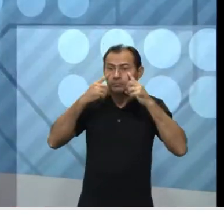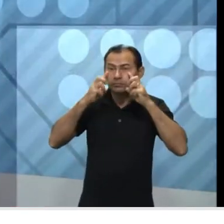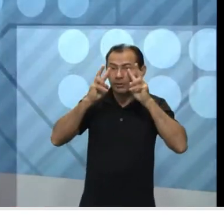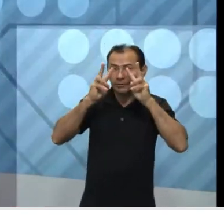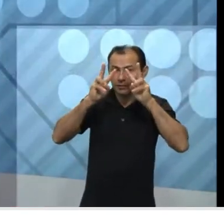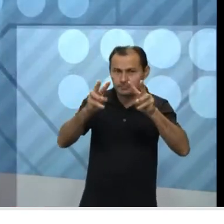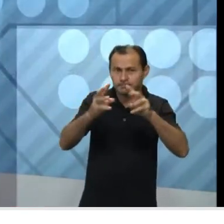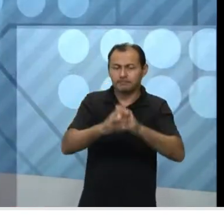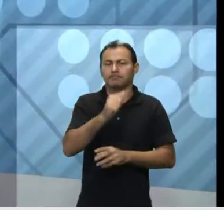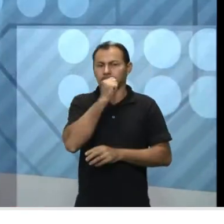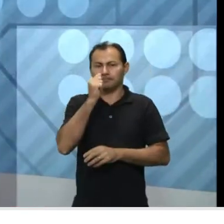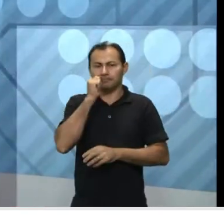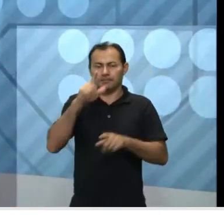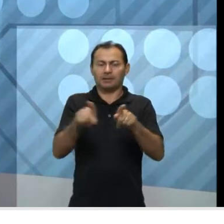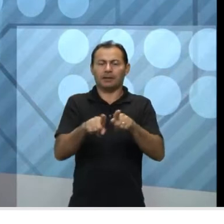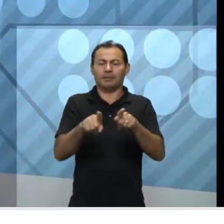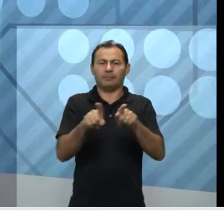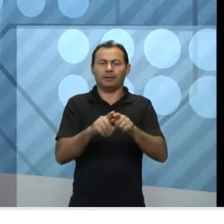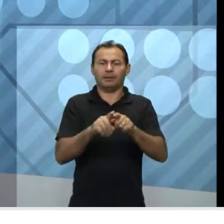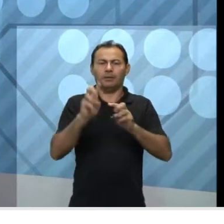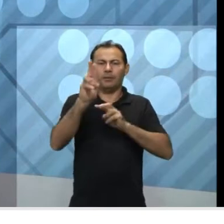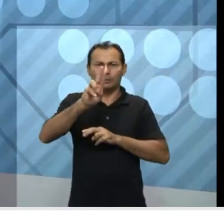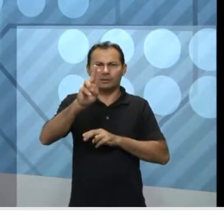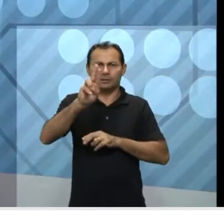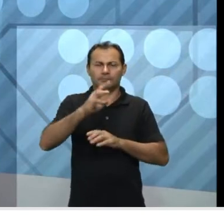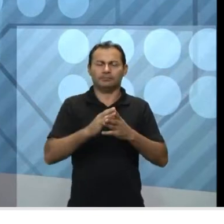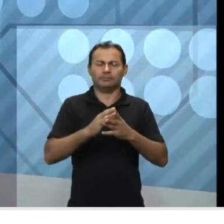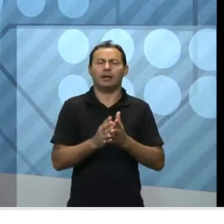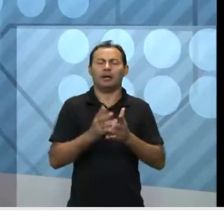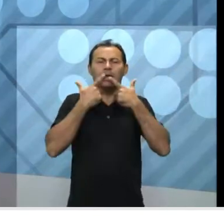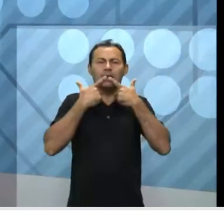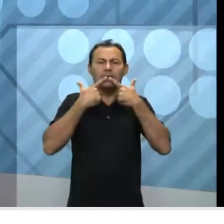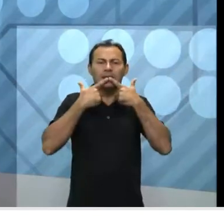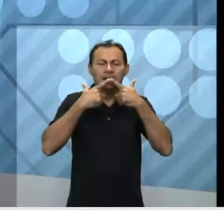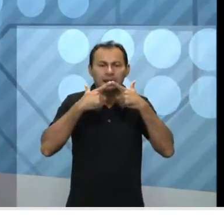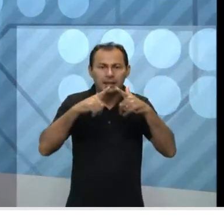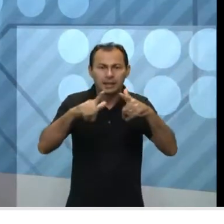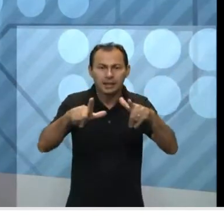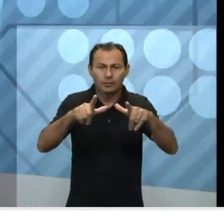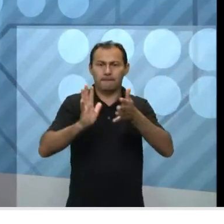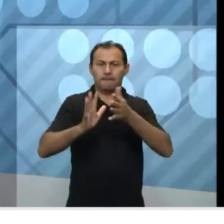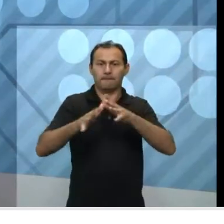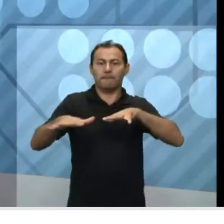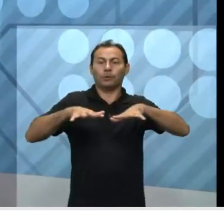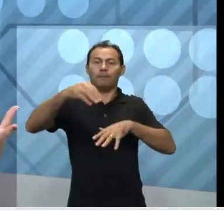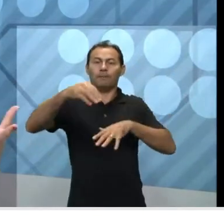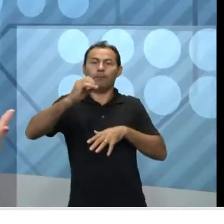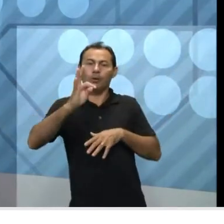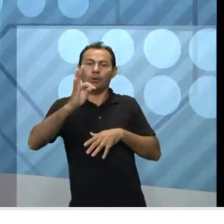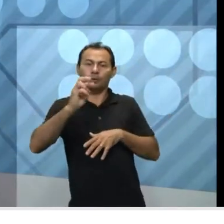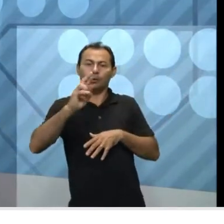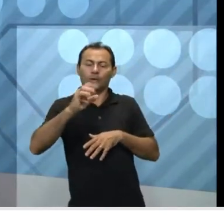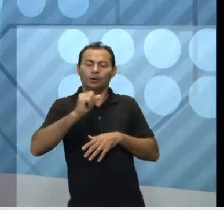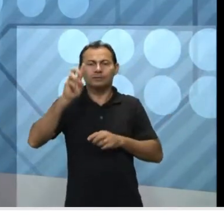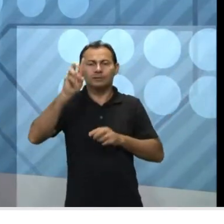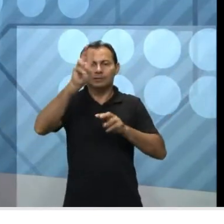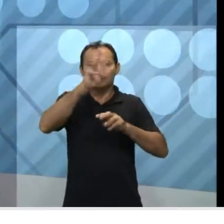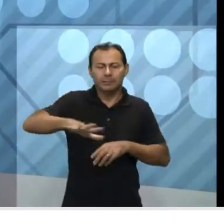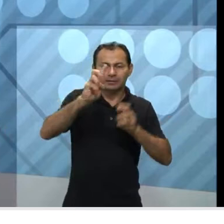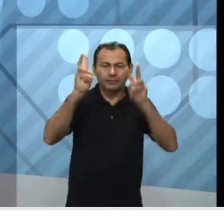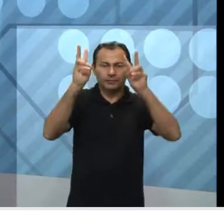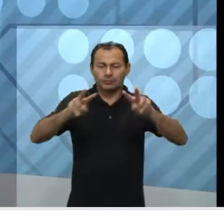está utilizando essa língua motora, hoje nós chamamos também de espaço visual. Ele utiliza sinais, ele